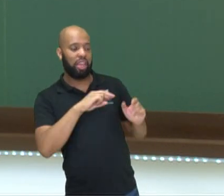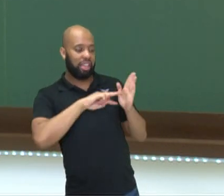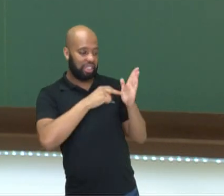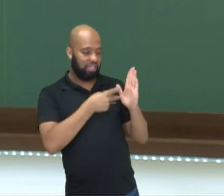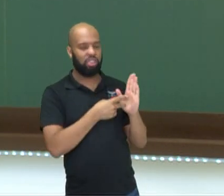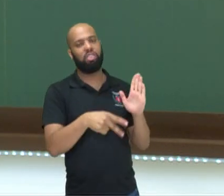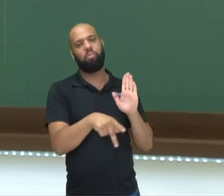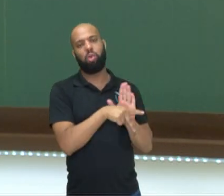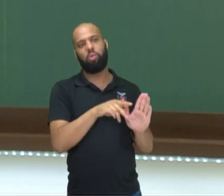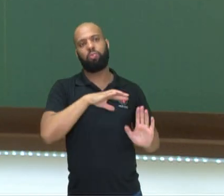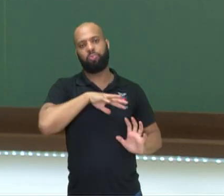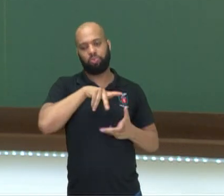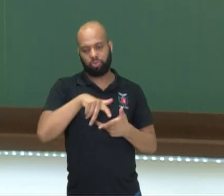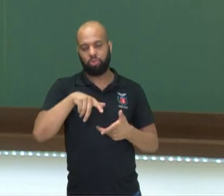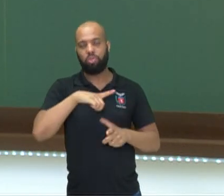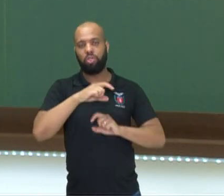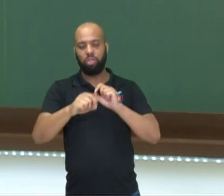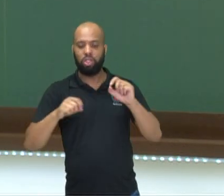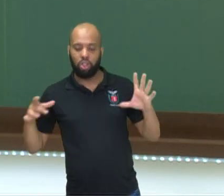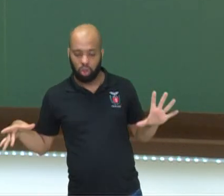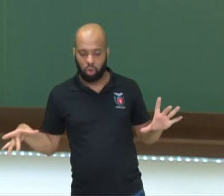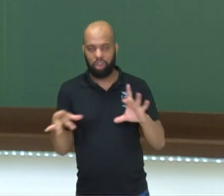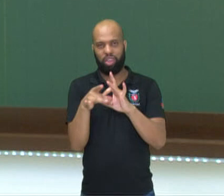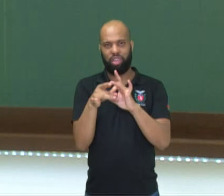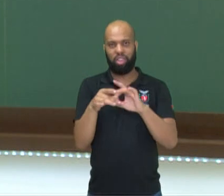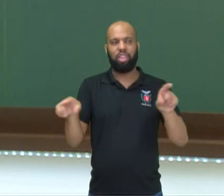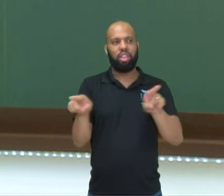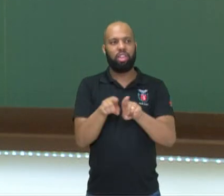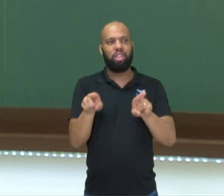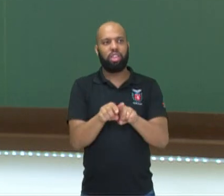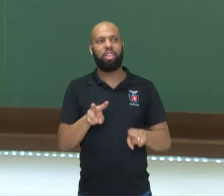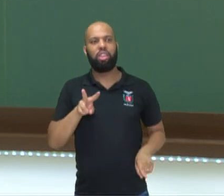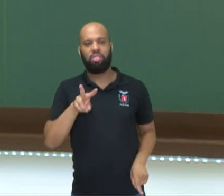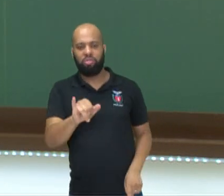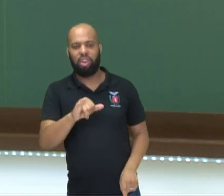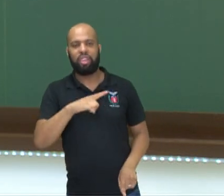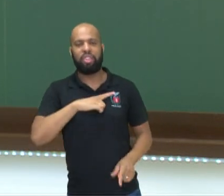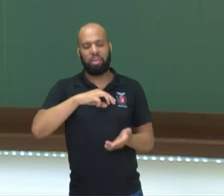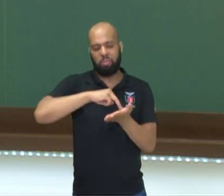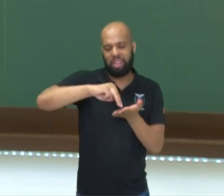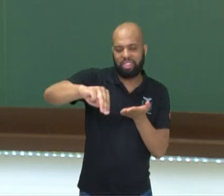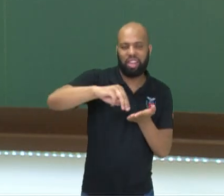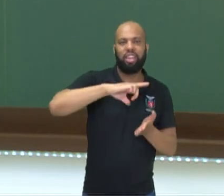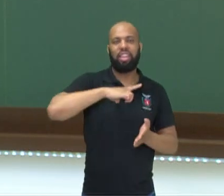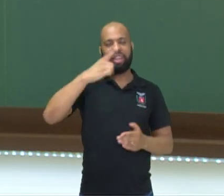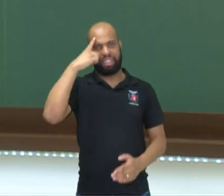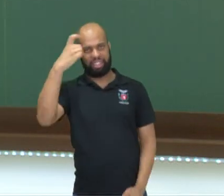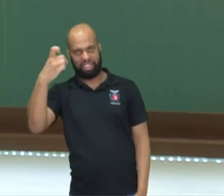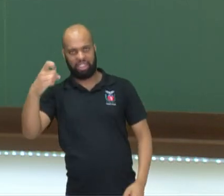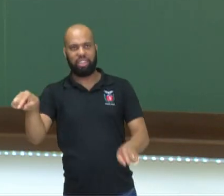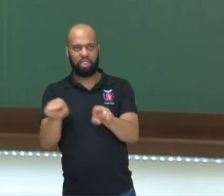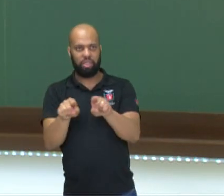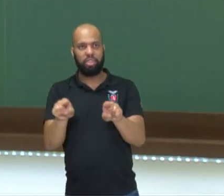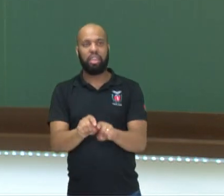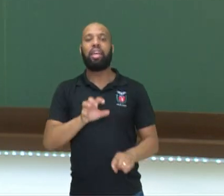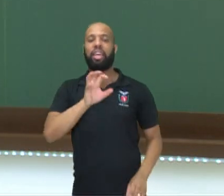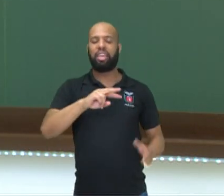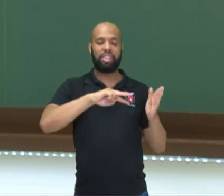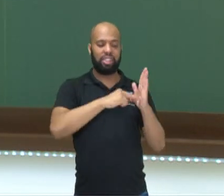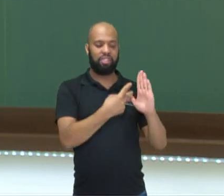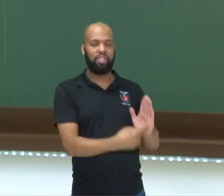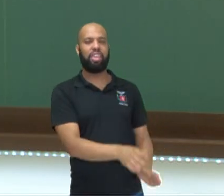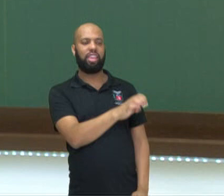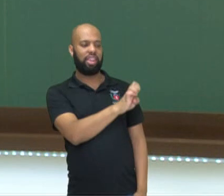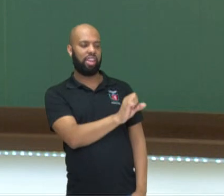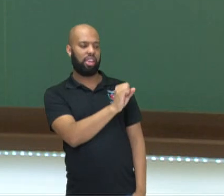se conectar com pessoas, é se conectar com mensagens, com ideias. Isso sim